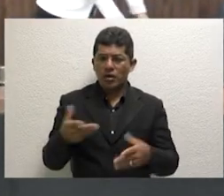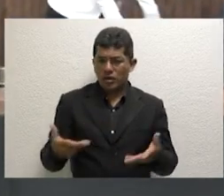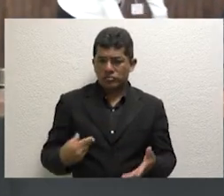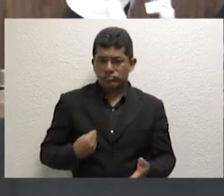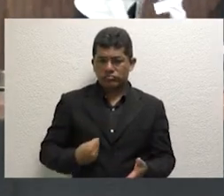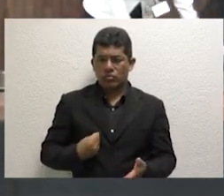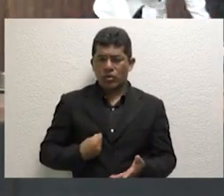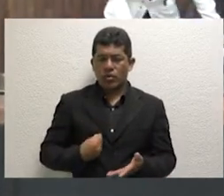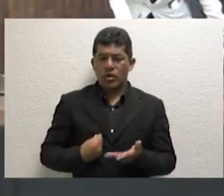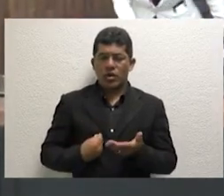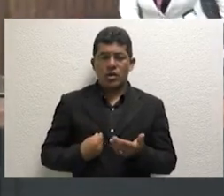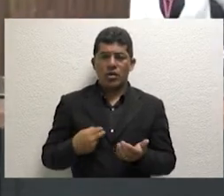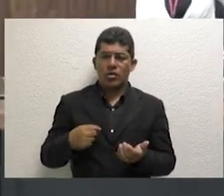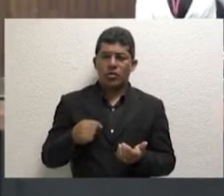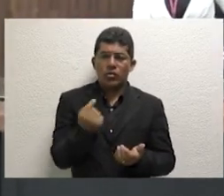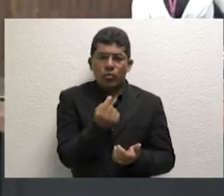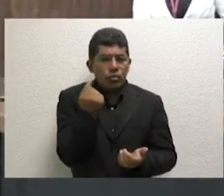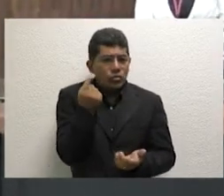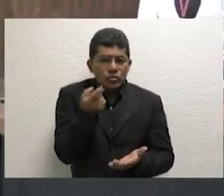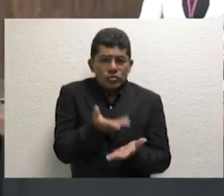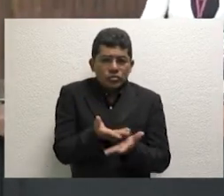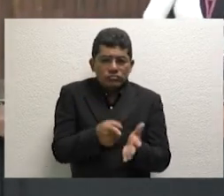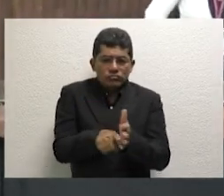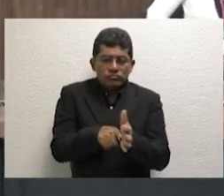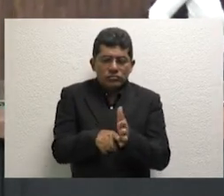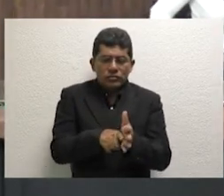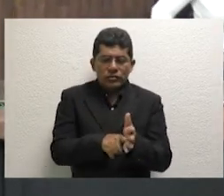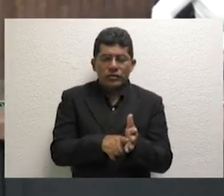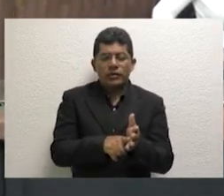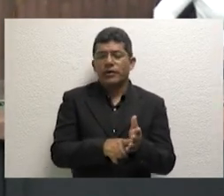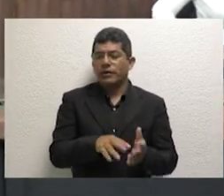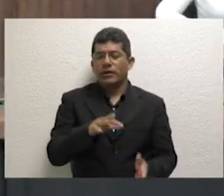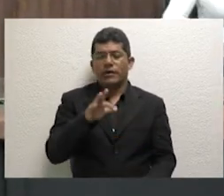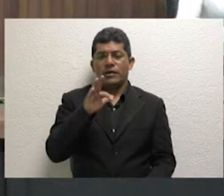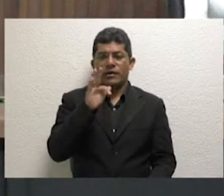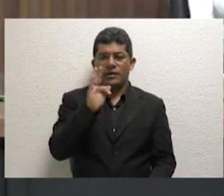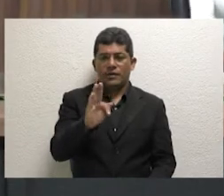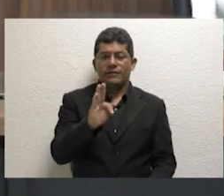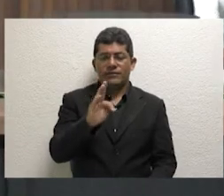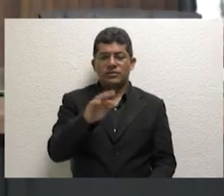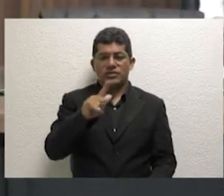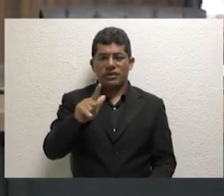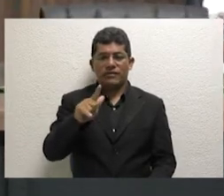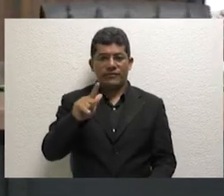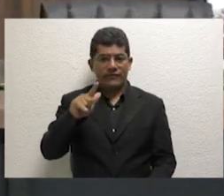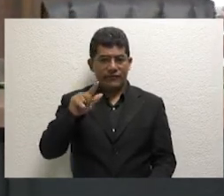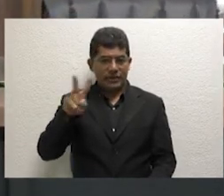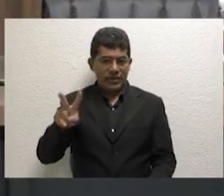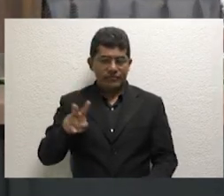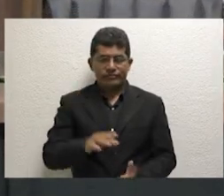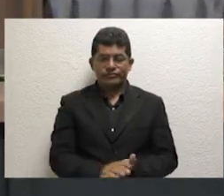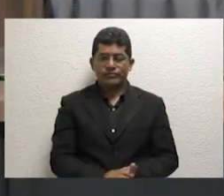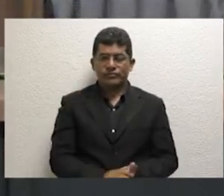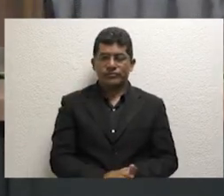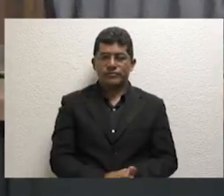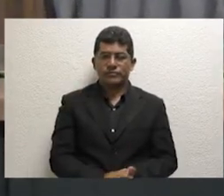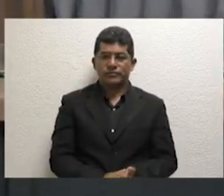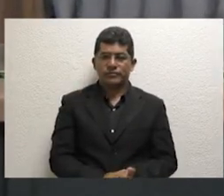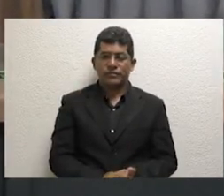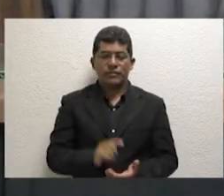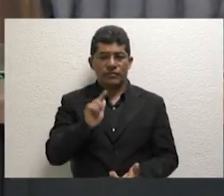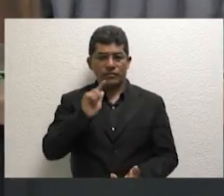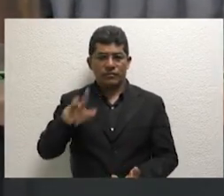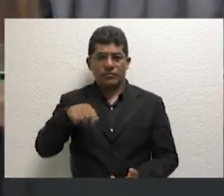único estudo com a chancela da FGV com relação ao nosso modelo é o único estudo